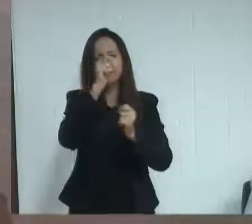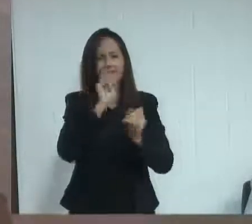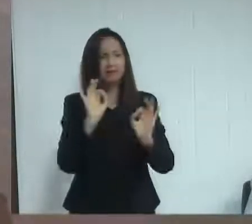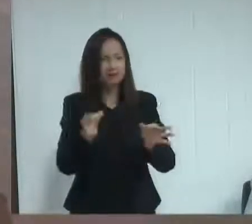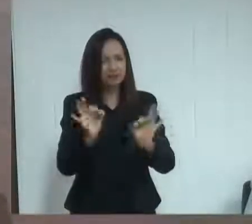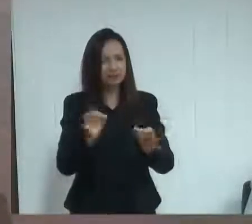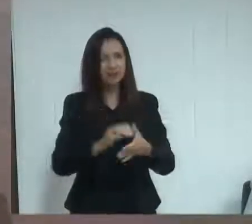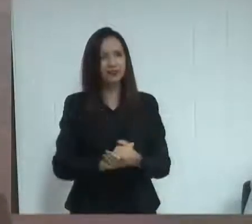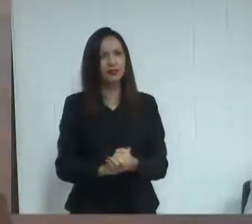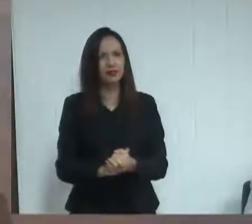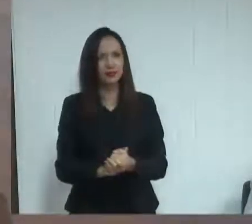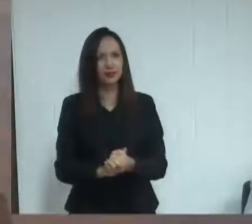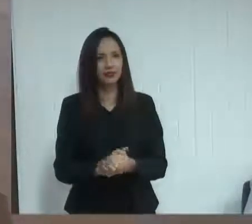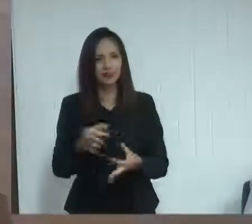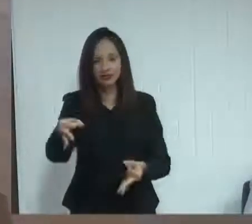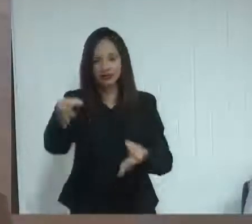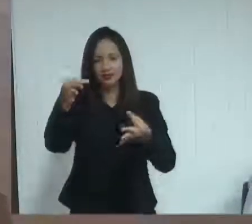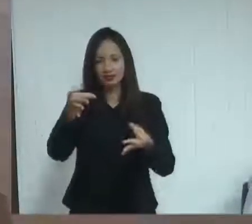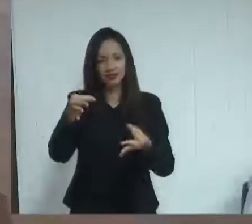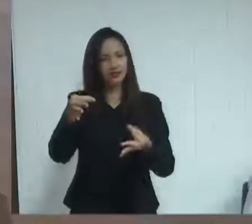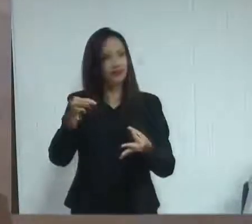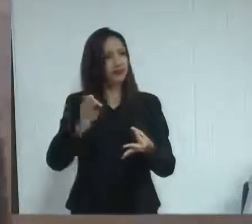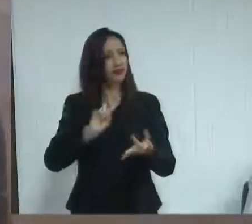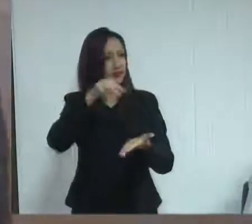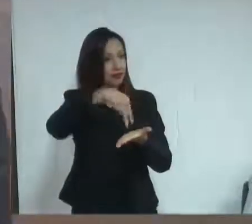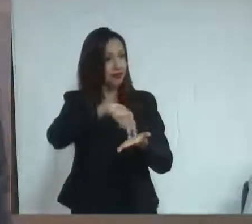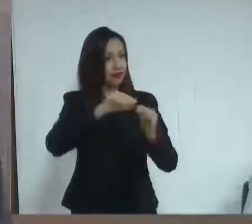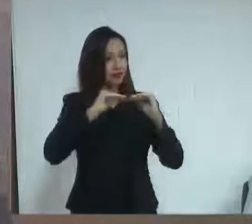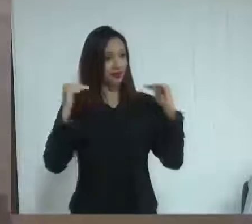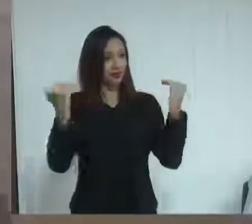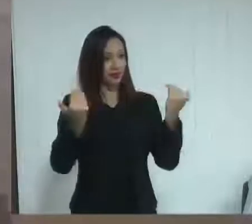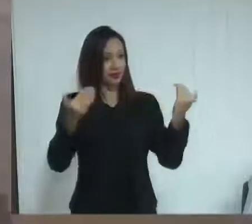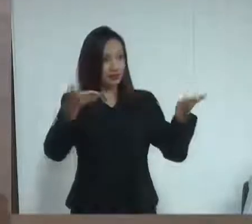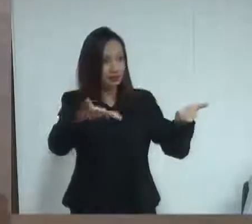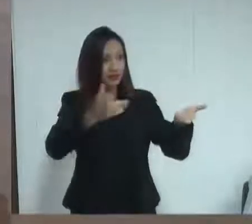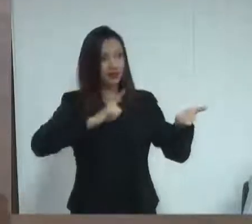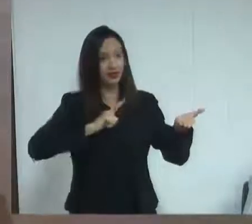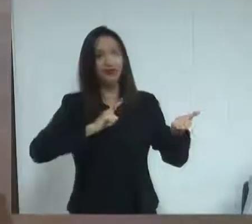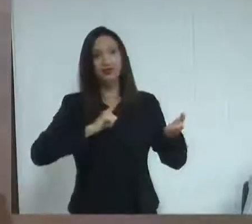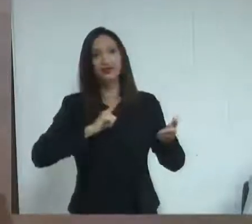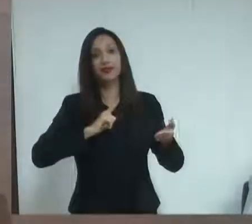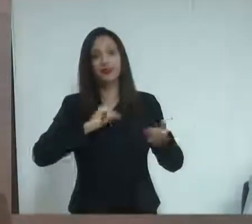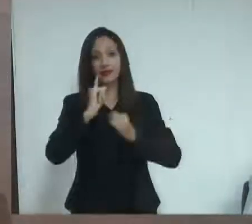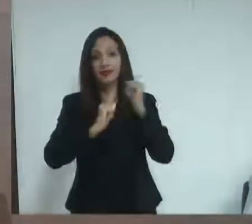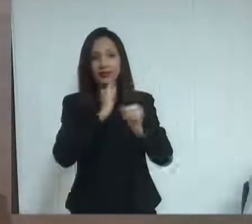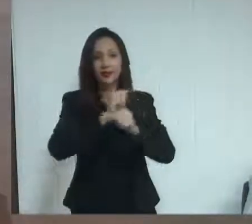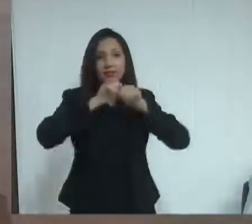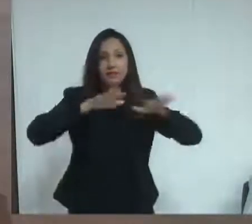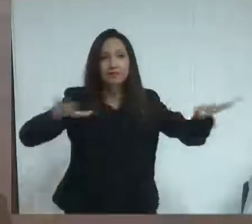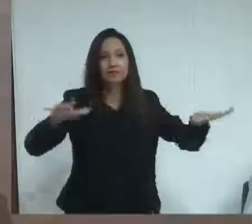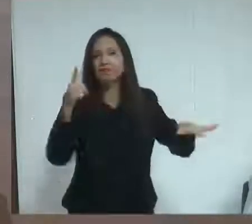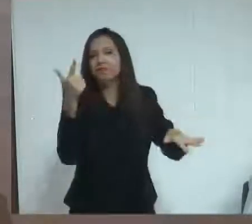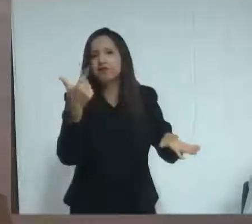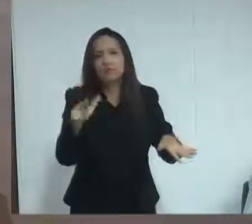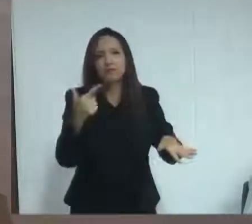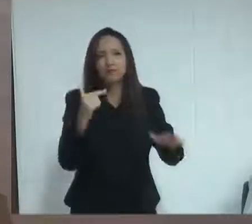Aí, vem nessa tribuna, nas redes sociais, não terá aumento de